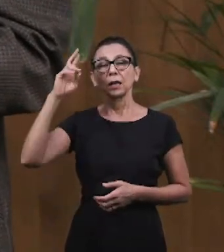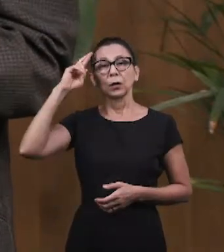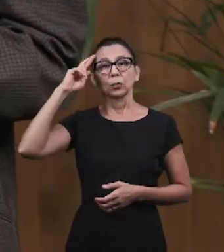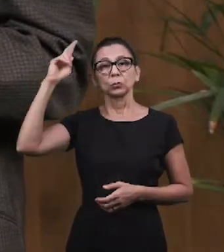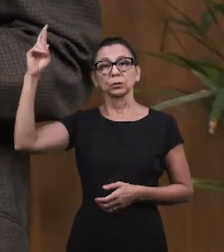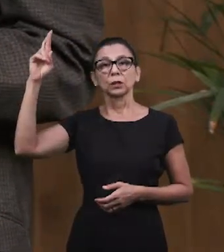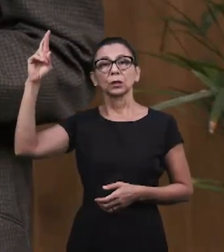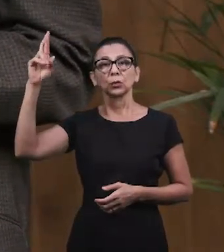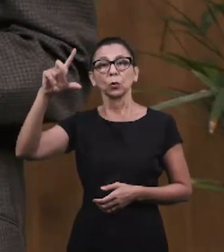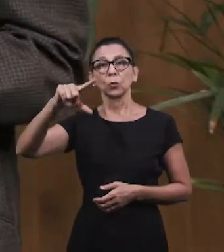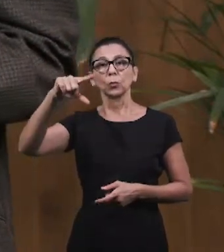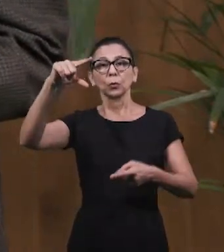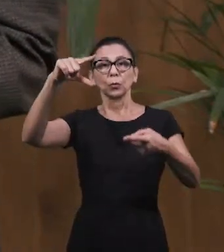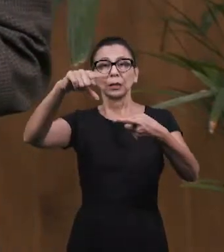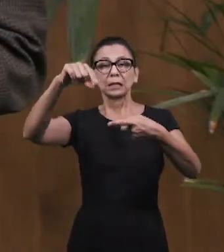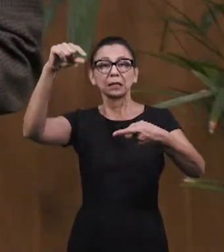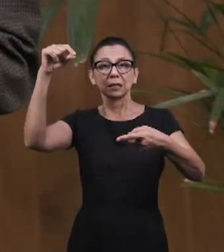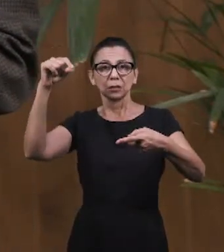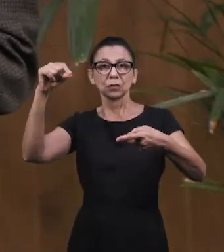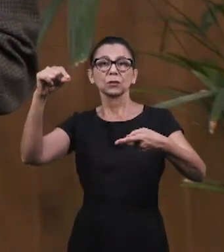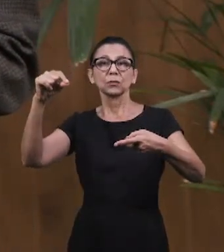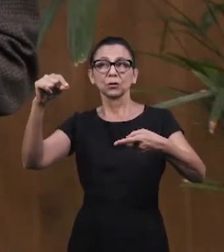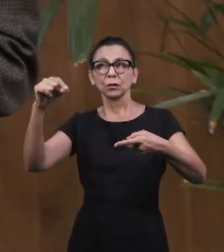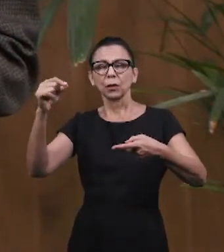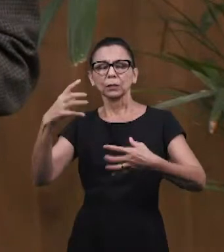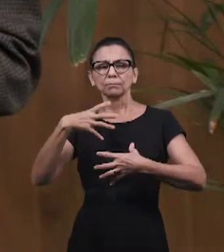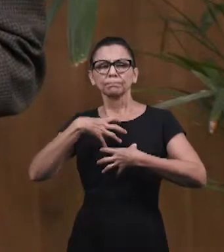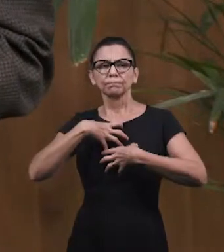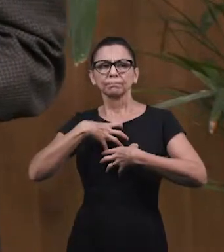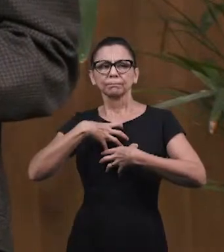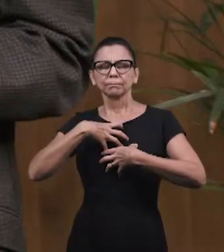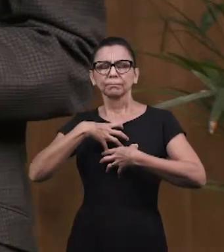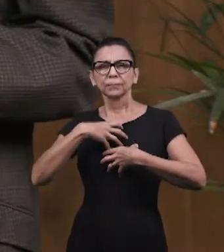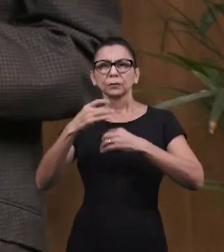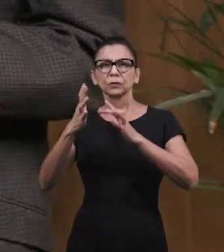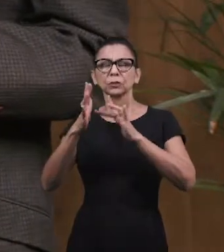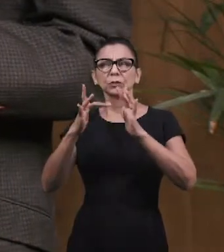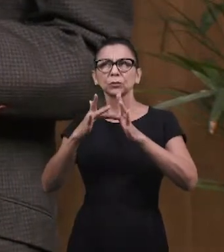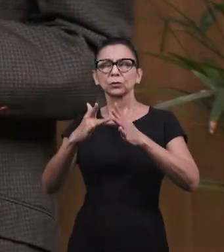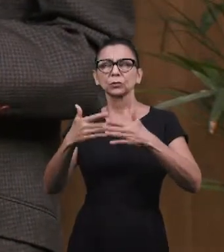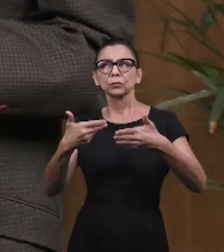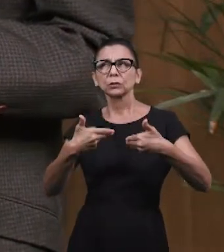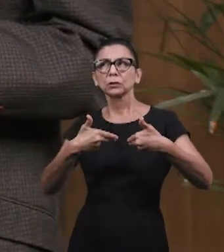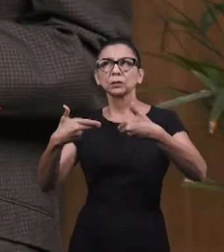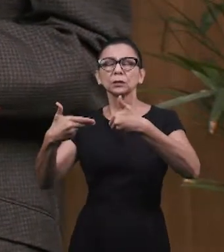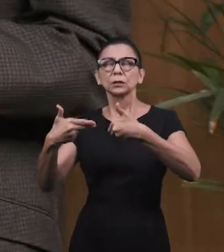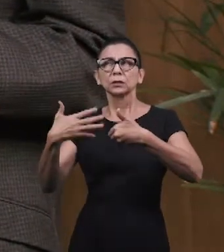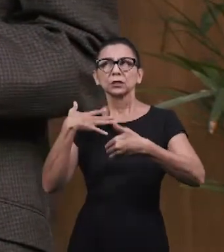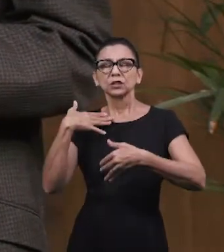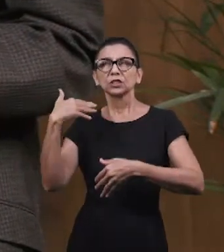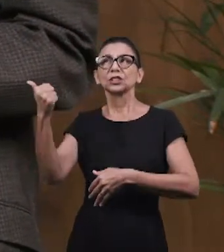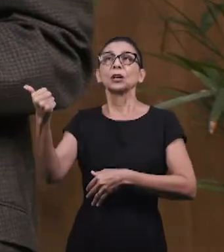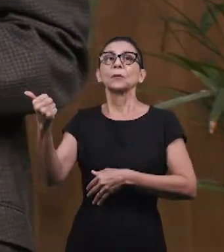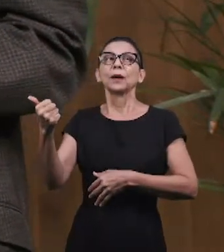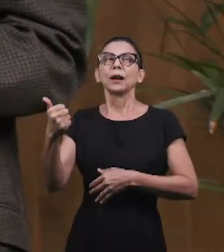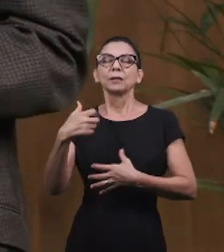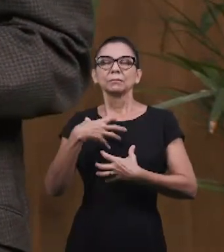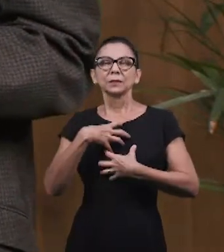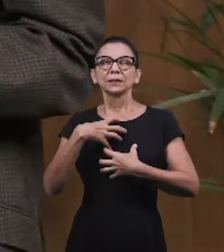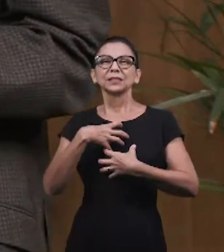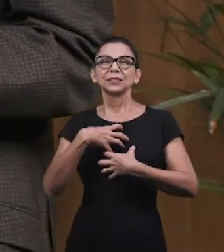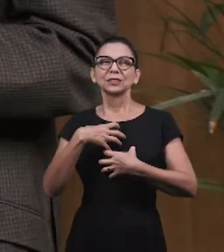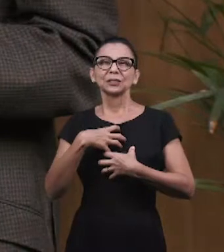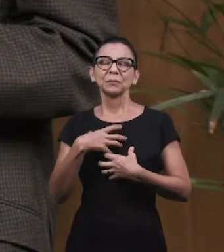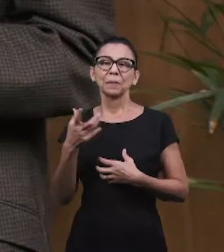e nós somos identificados no convite, ou seja, no chamado. Quando Jesus nos chama, Esse é o convite e usando o livre-arbítrio